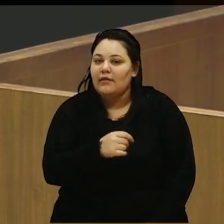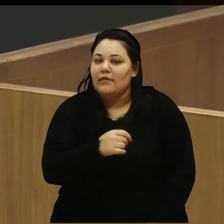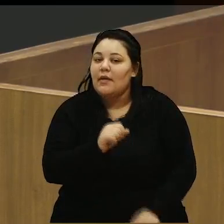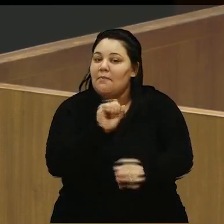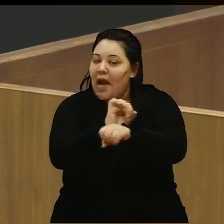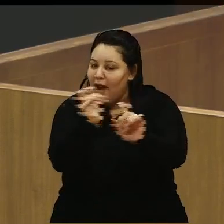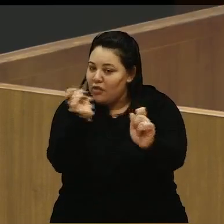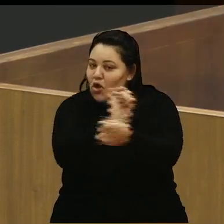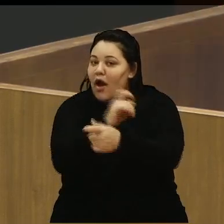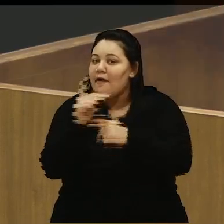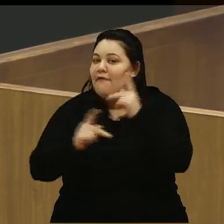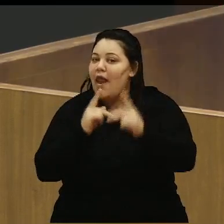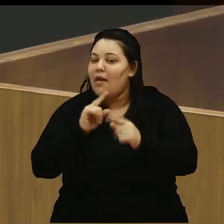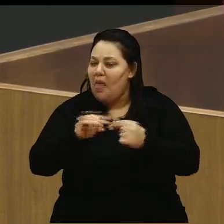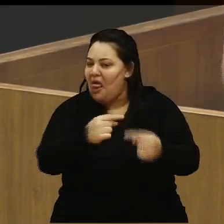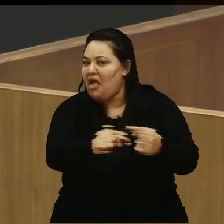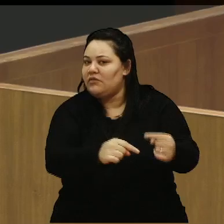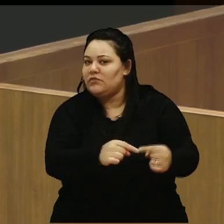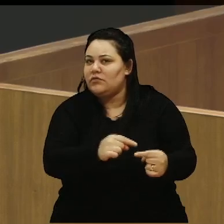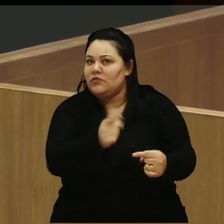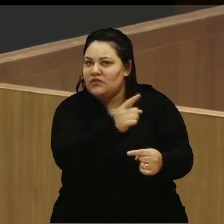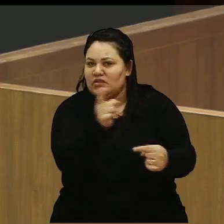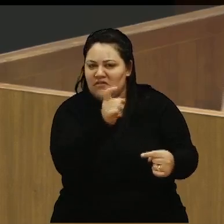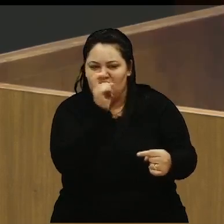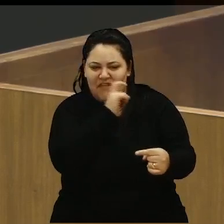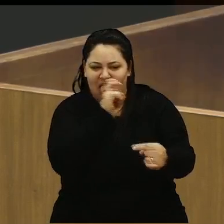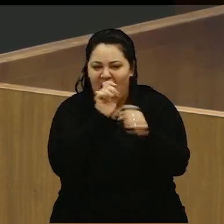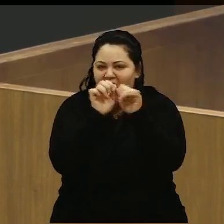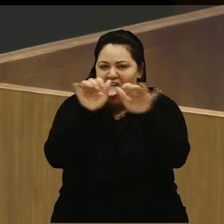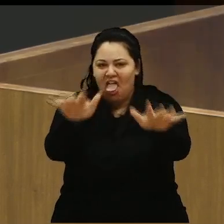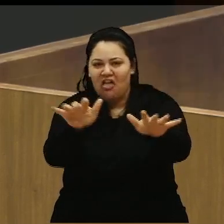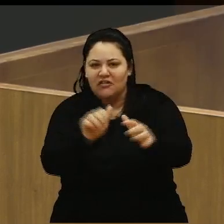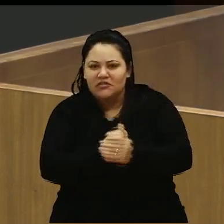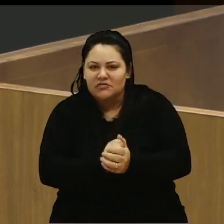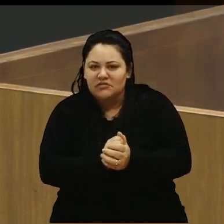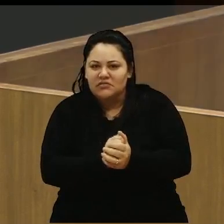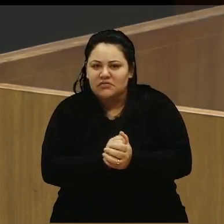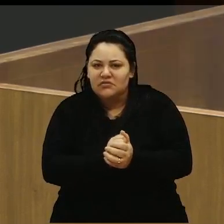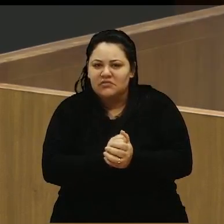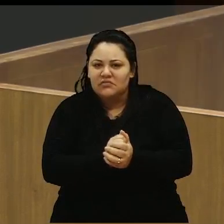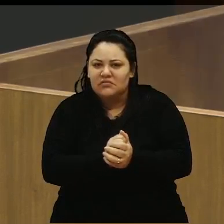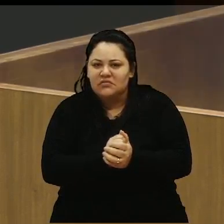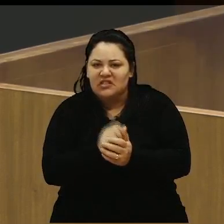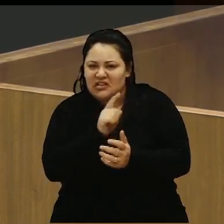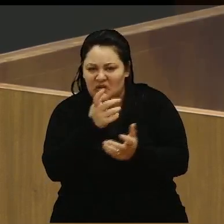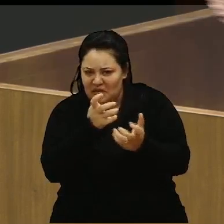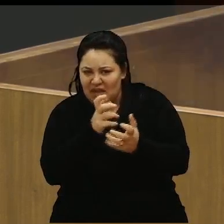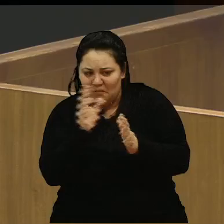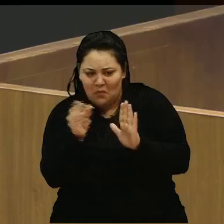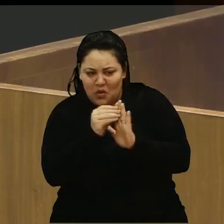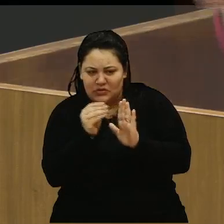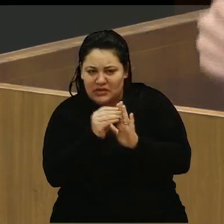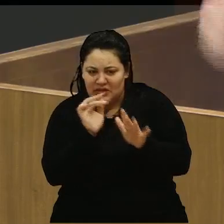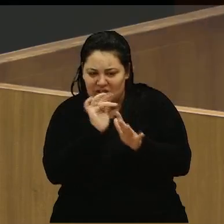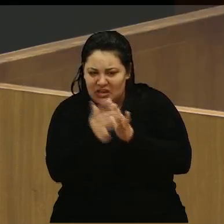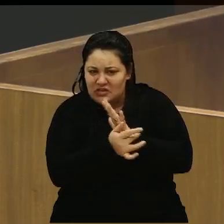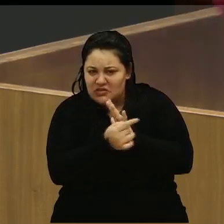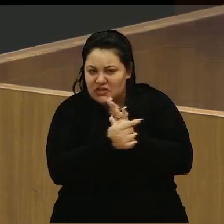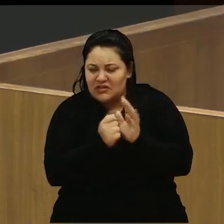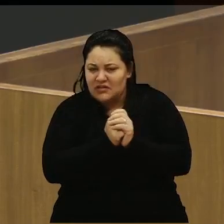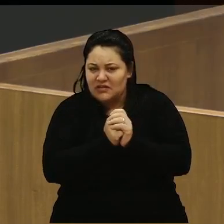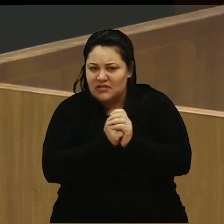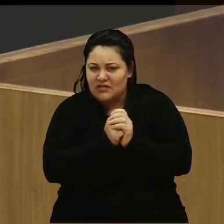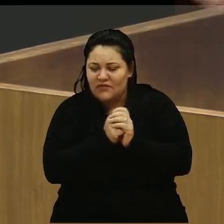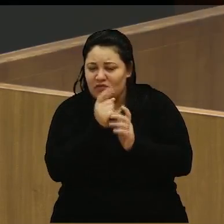falas. Vocês são fake news ambulantes. Não querem regulamentar as redes sociais, não querem regulamentar as fake news porque